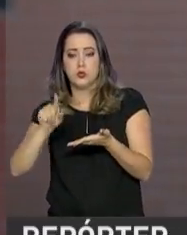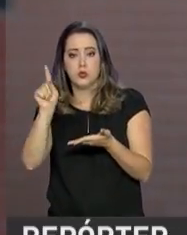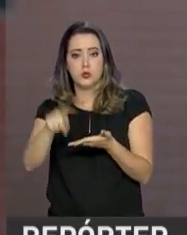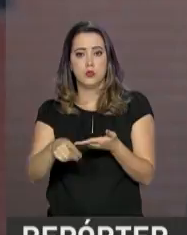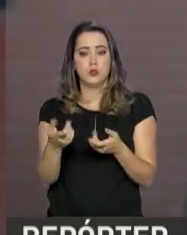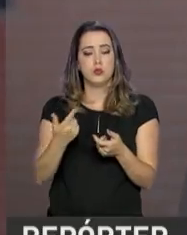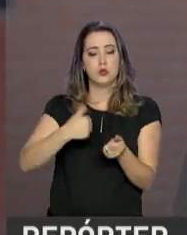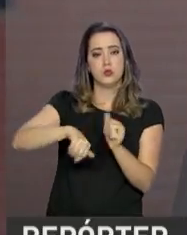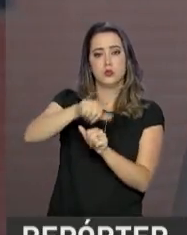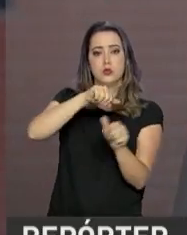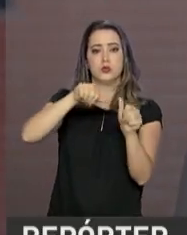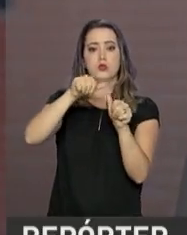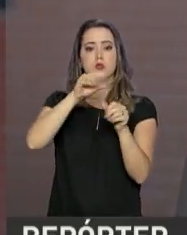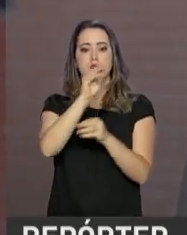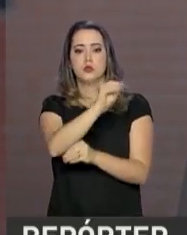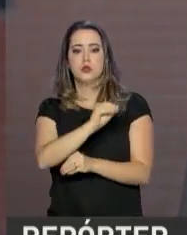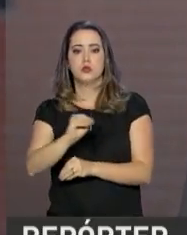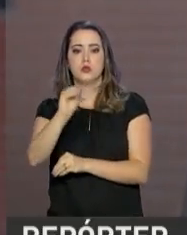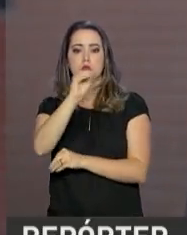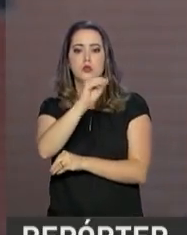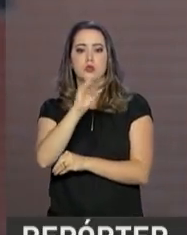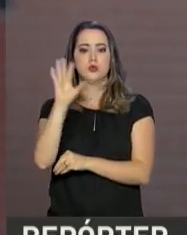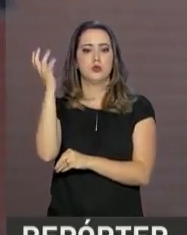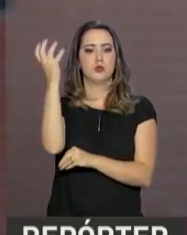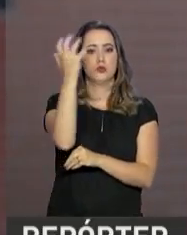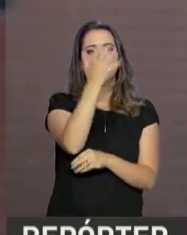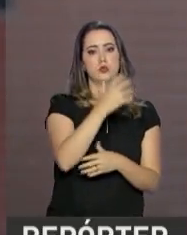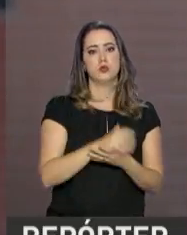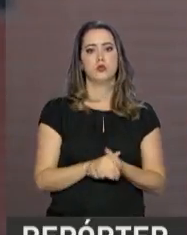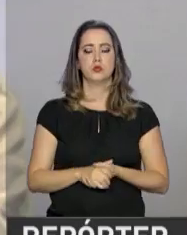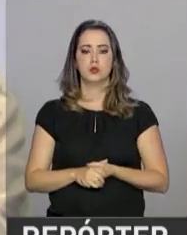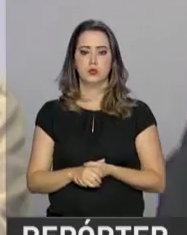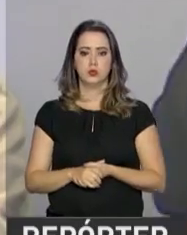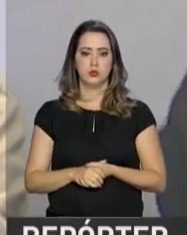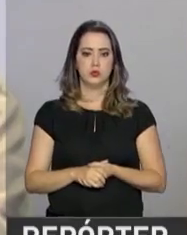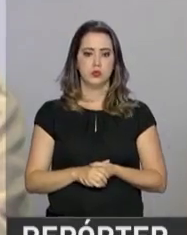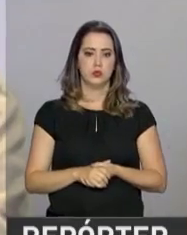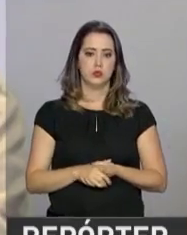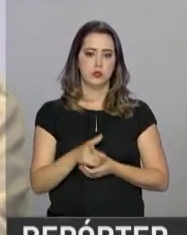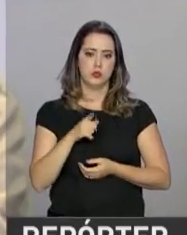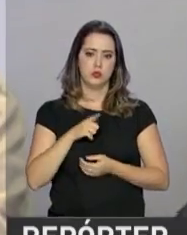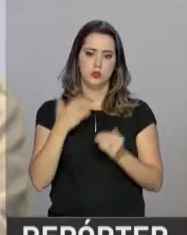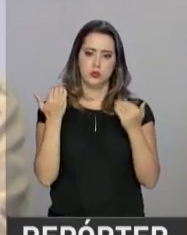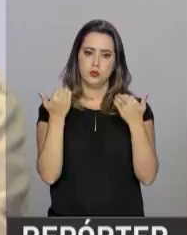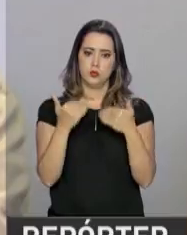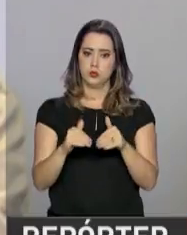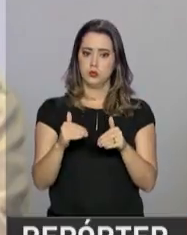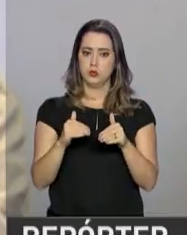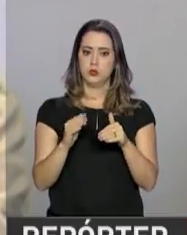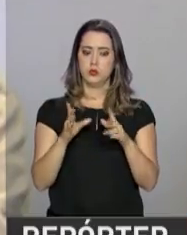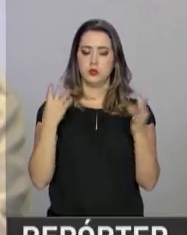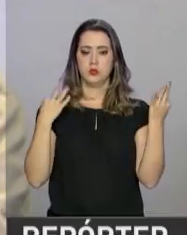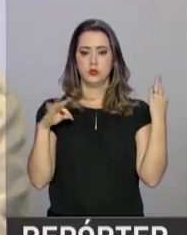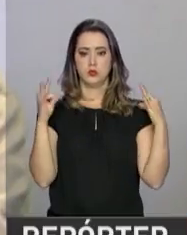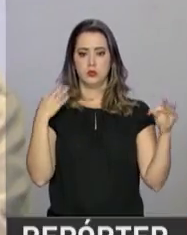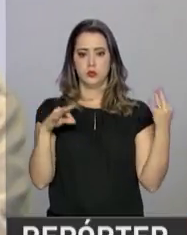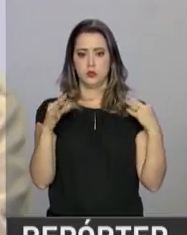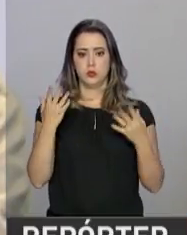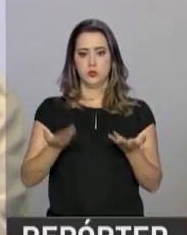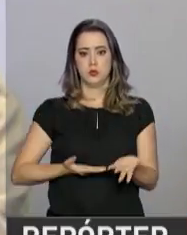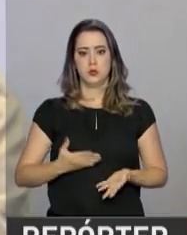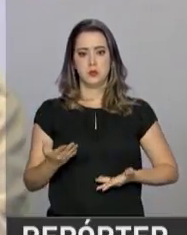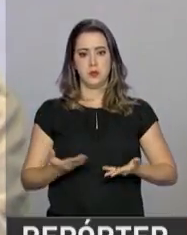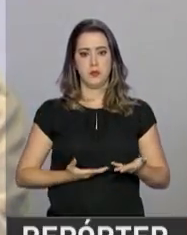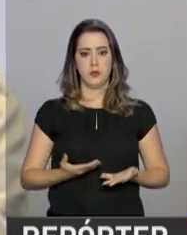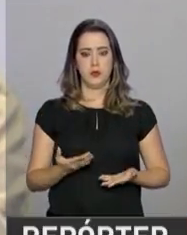ser reinvestida na conservação das próprias unidades se nós temos a presença da atividade turística e os serviços